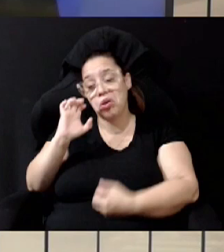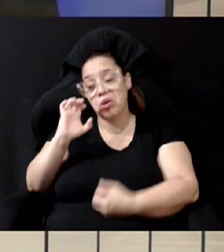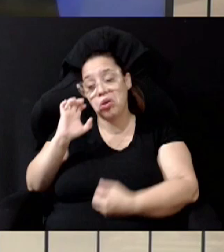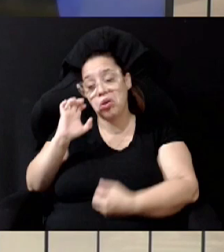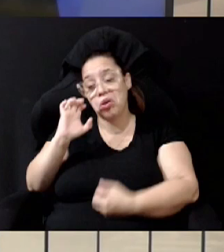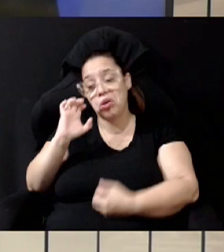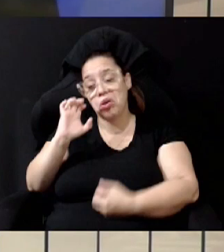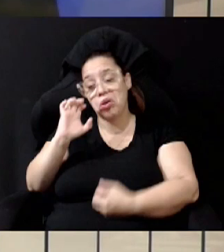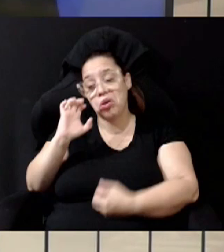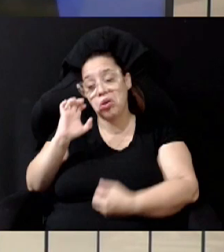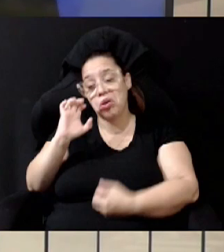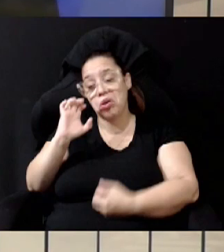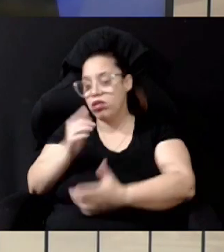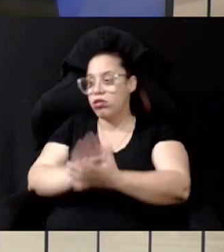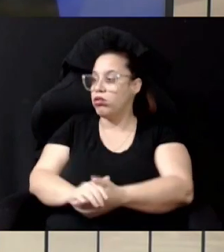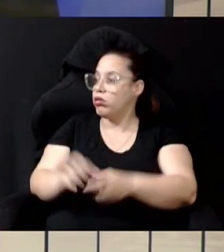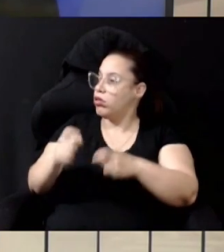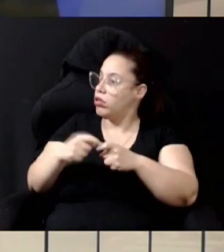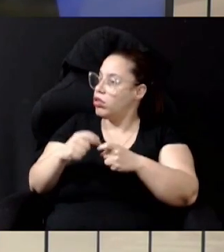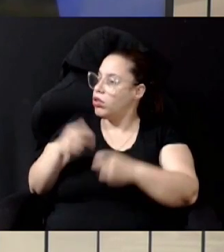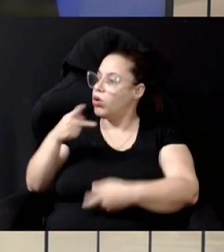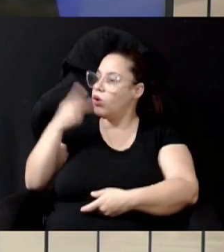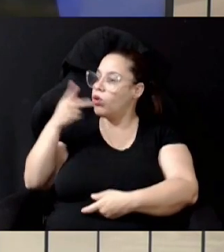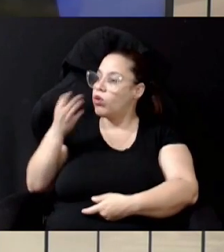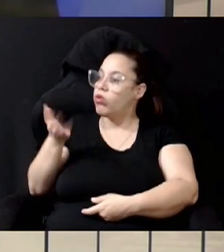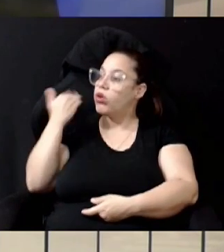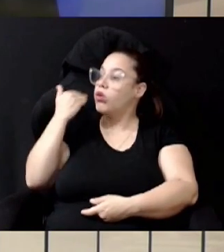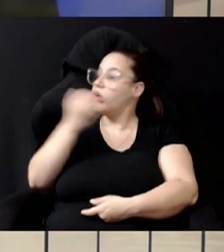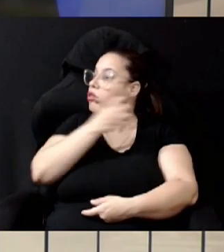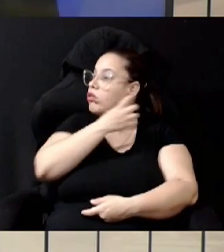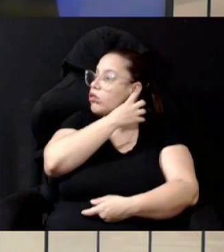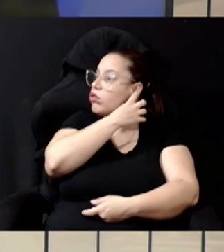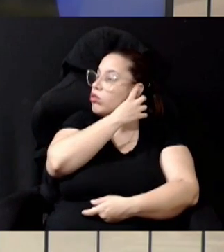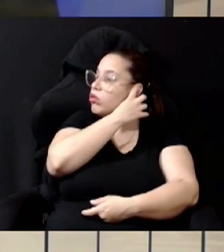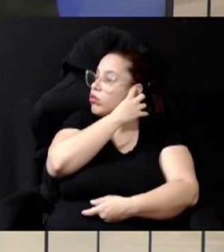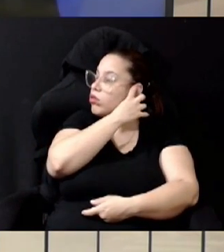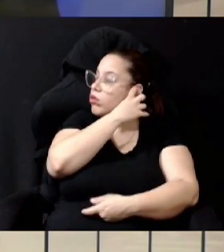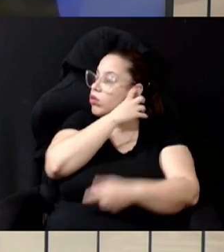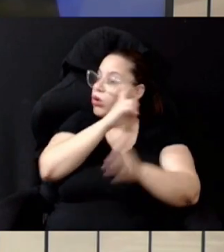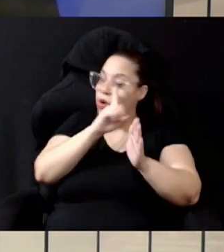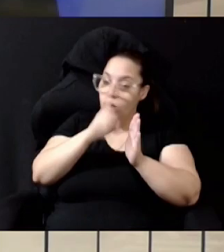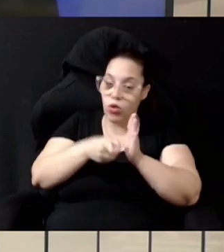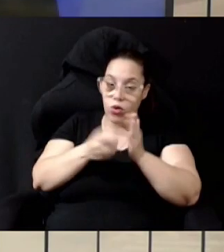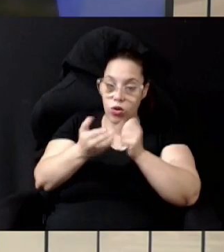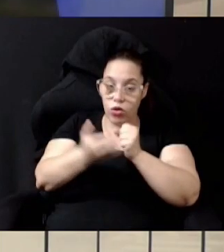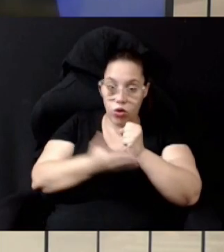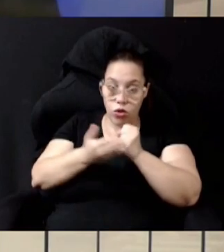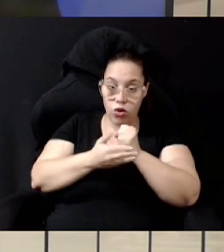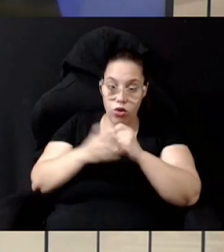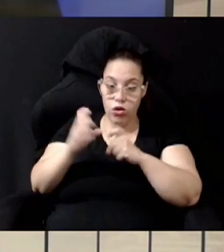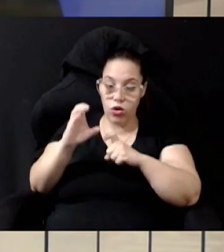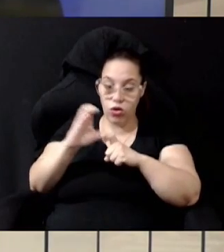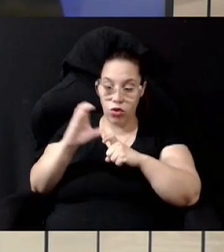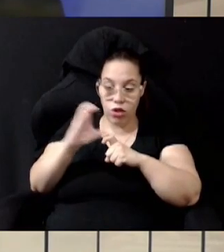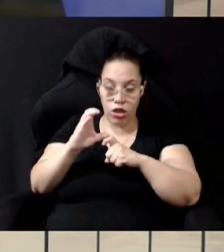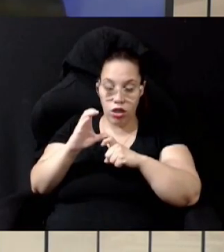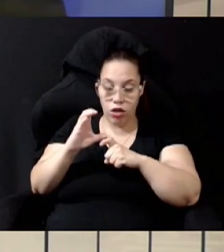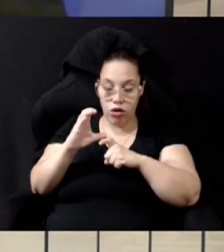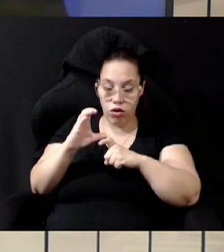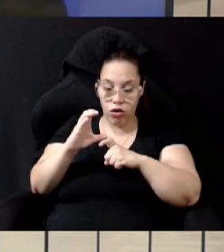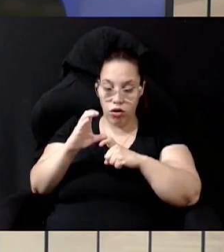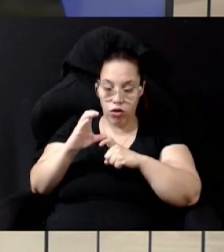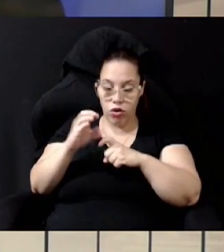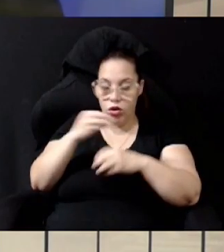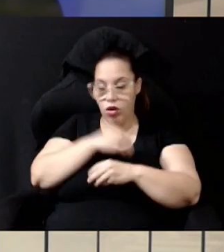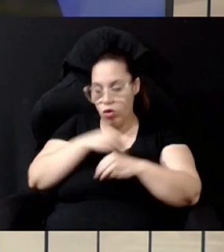doutor, o senhor comentou, né? O diagnóstico dela é basicamente clínico ou existe algum tipo de exame que